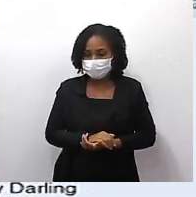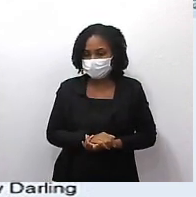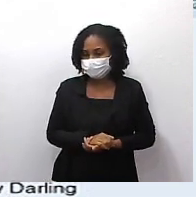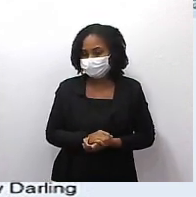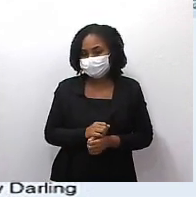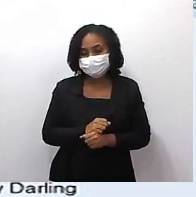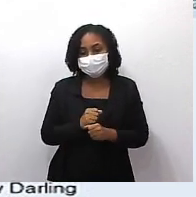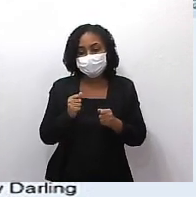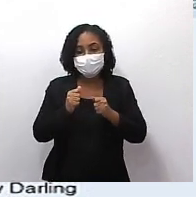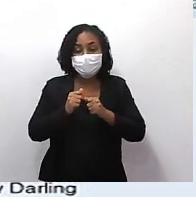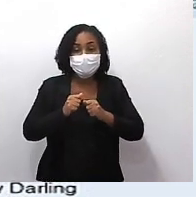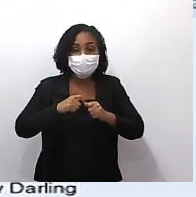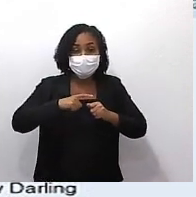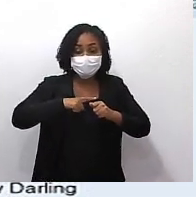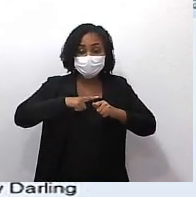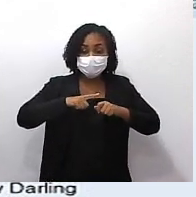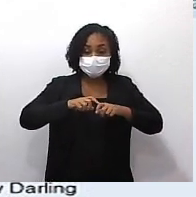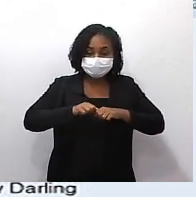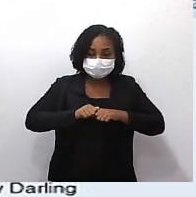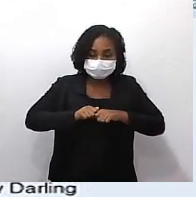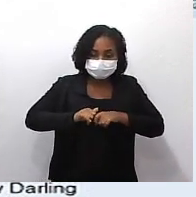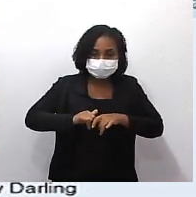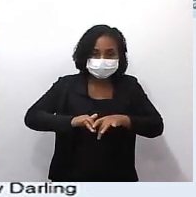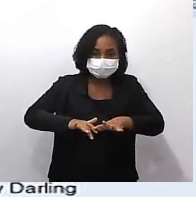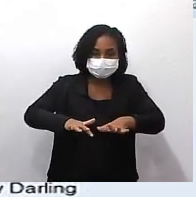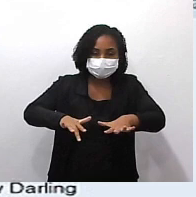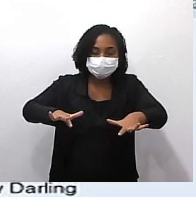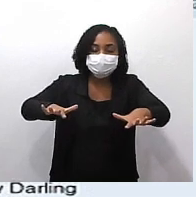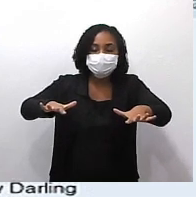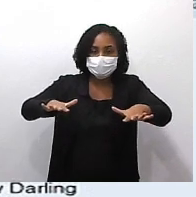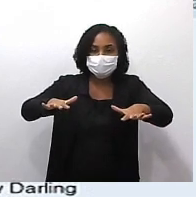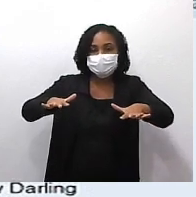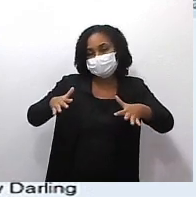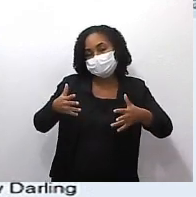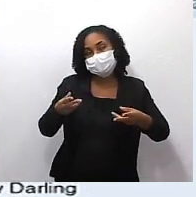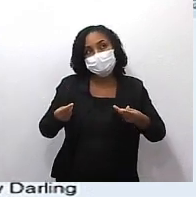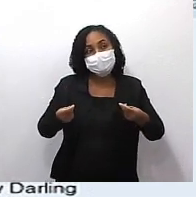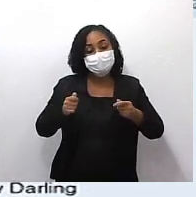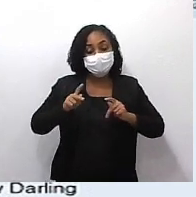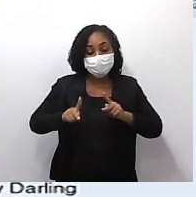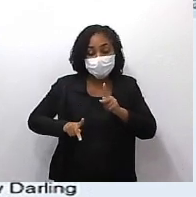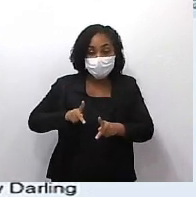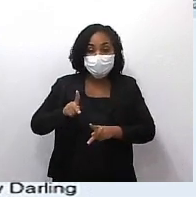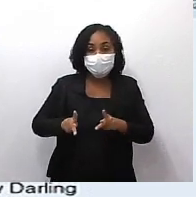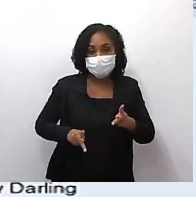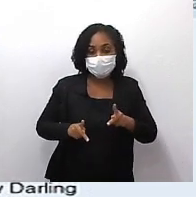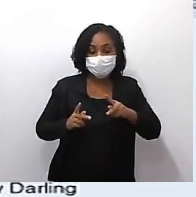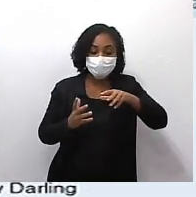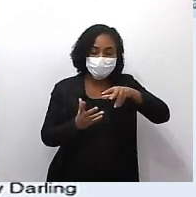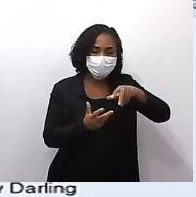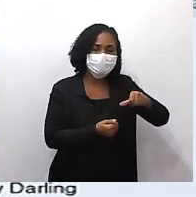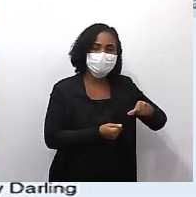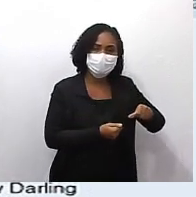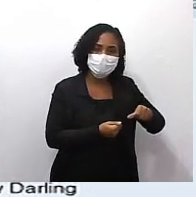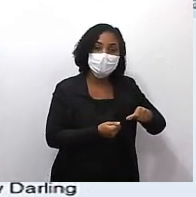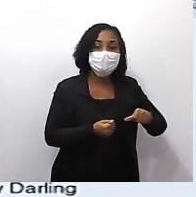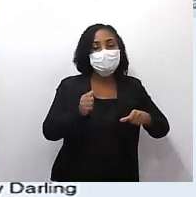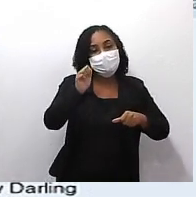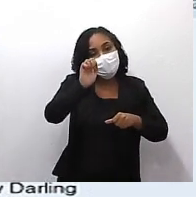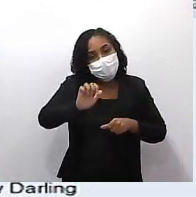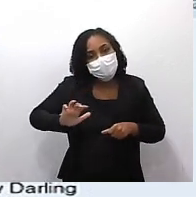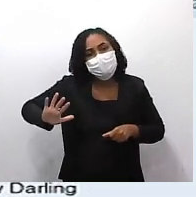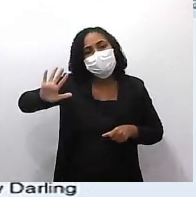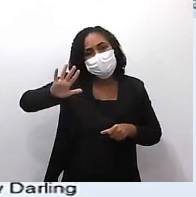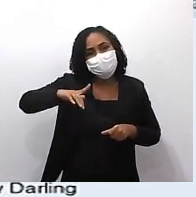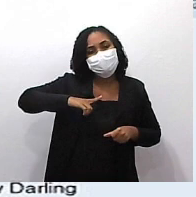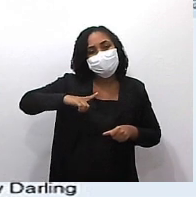para banhar uma das regiões mais populosas, né, mais povoadas, digamos assim, do planeta. Então, a Europa é uma região